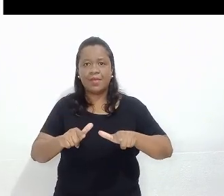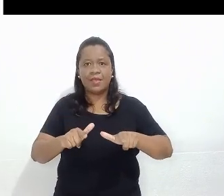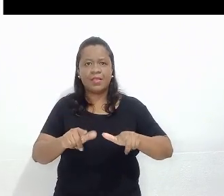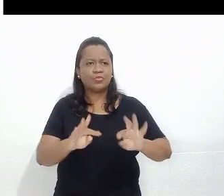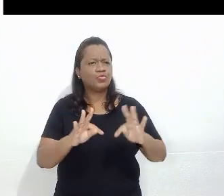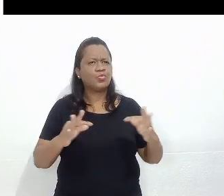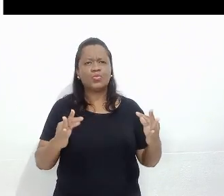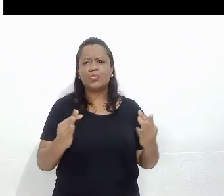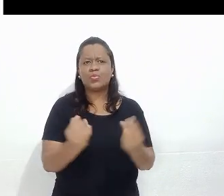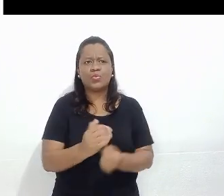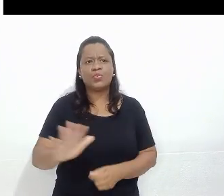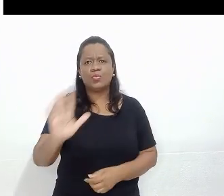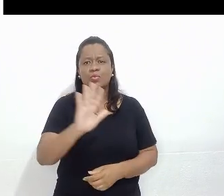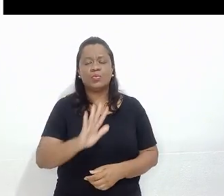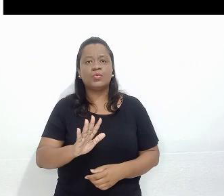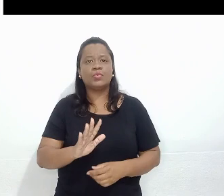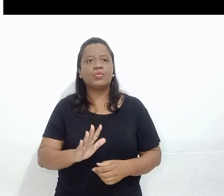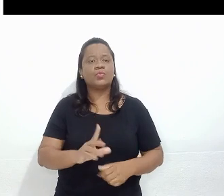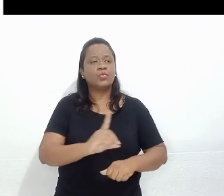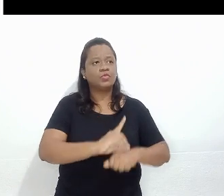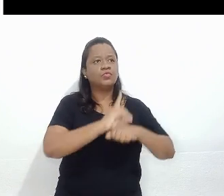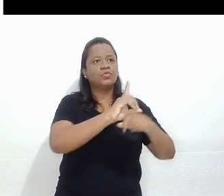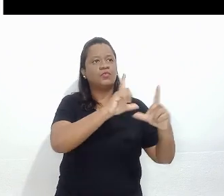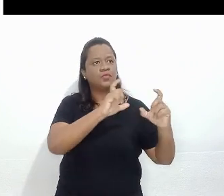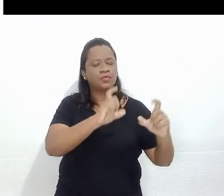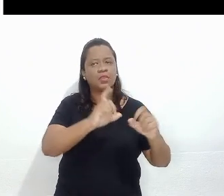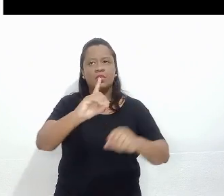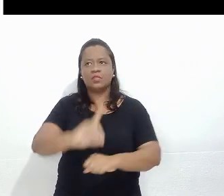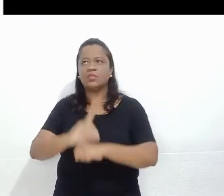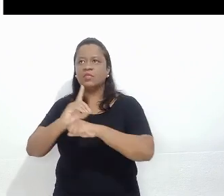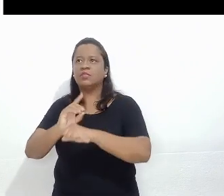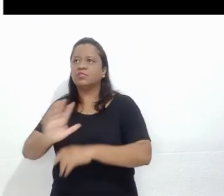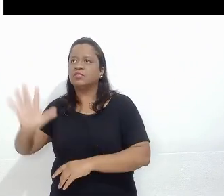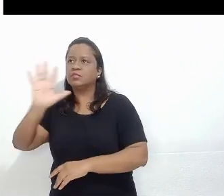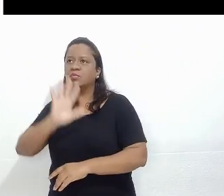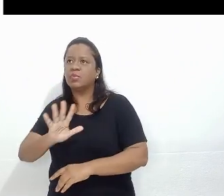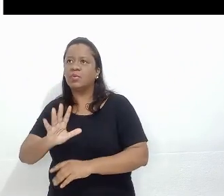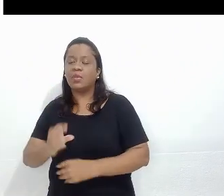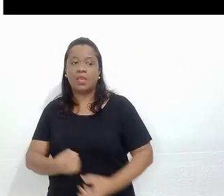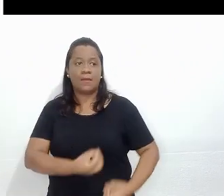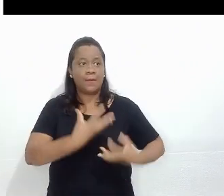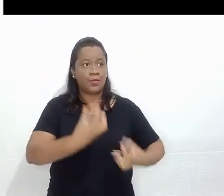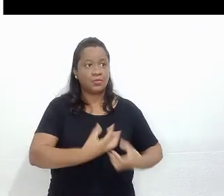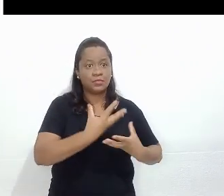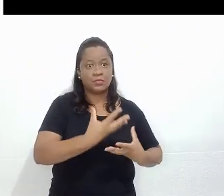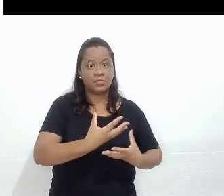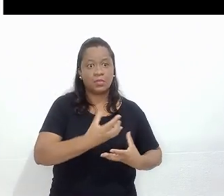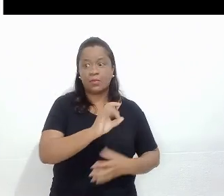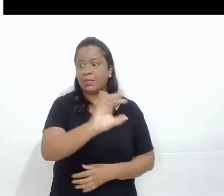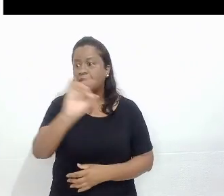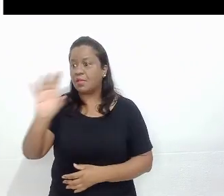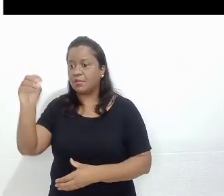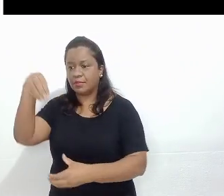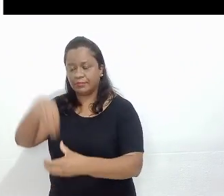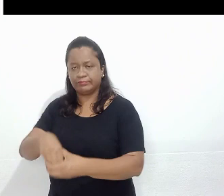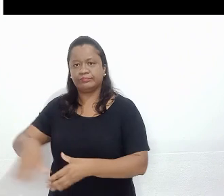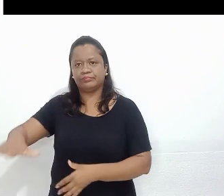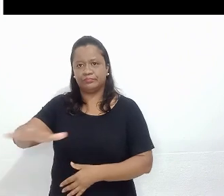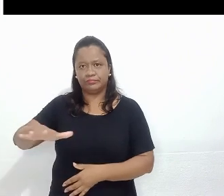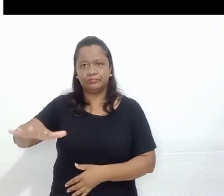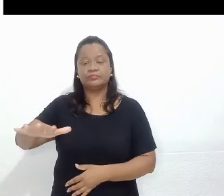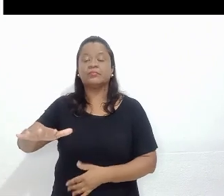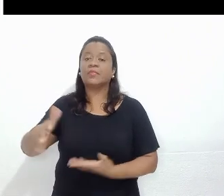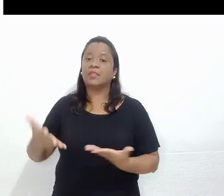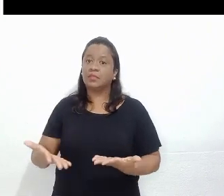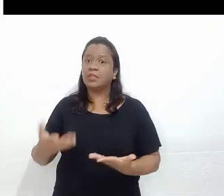trabalho do diretor de fotografia, o trabalho do diretor, o trabalho da produção, o trabalho de cada um que está ali, entendeu? Então, se